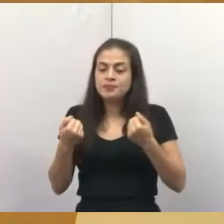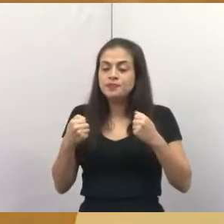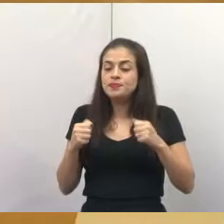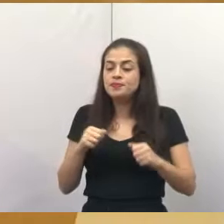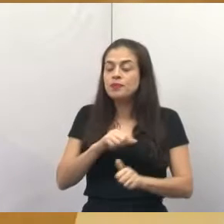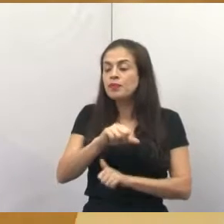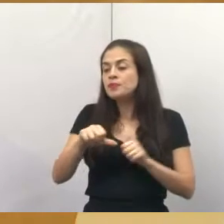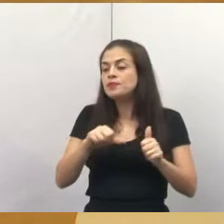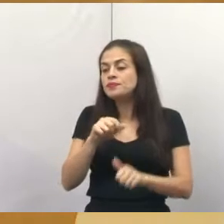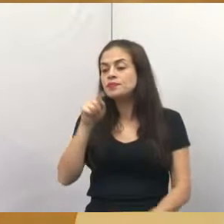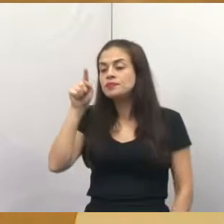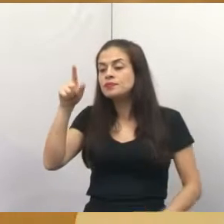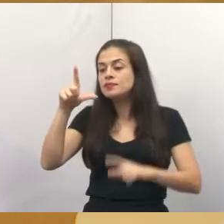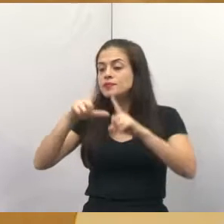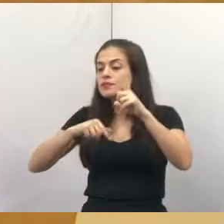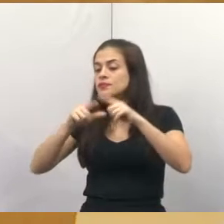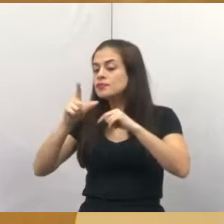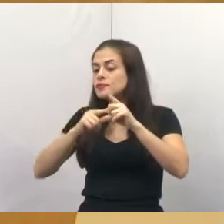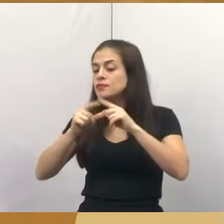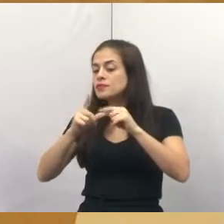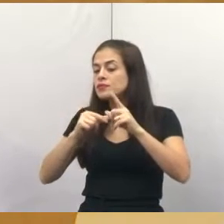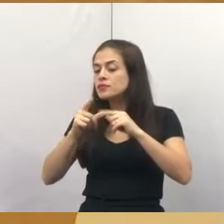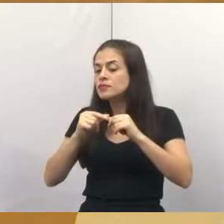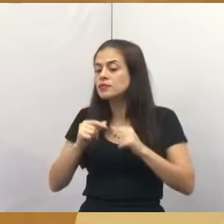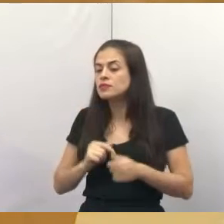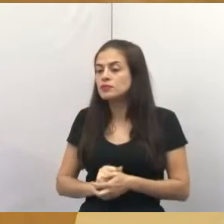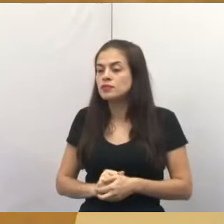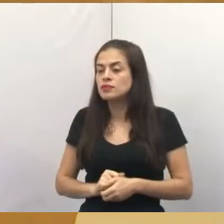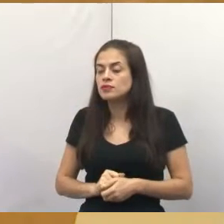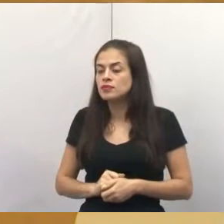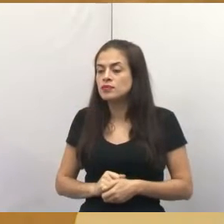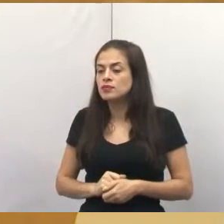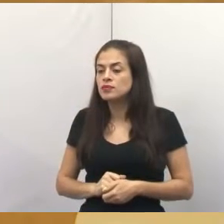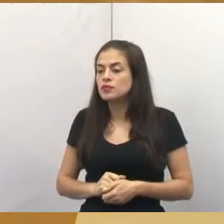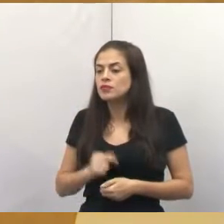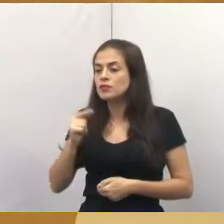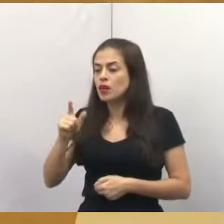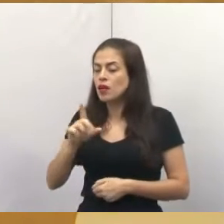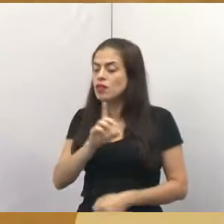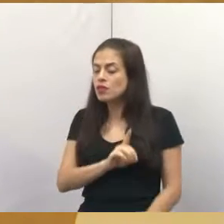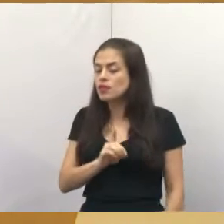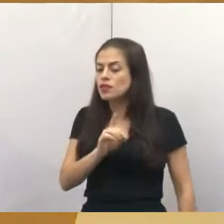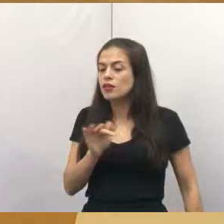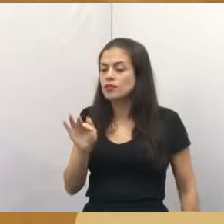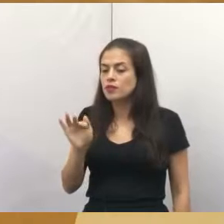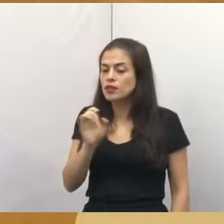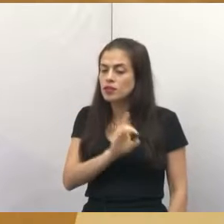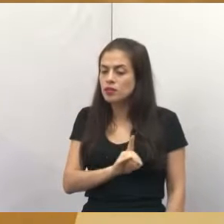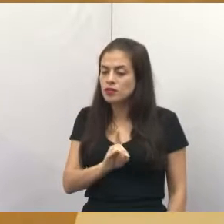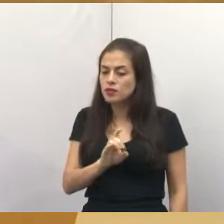Brasília, para até os deputados ficar no local deles.